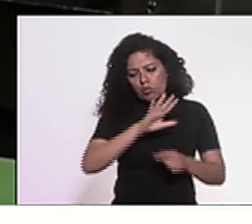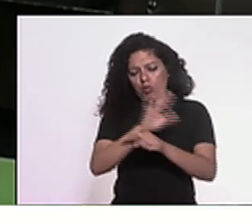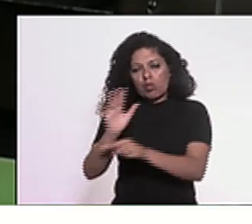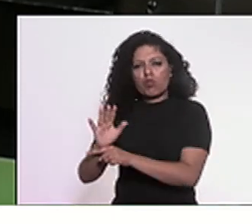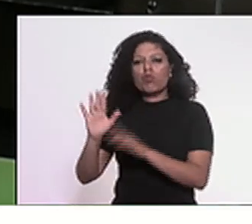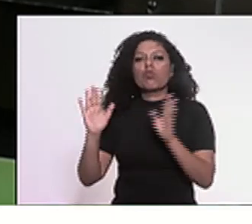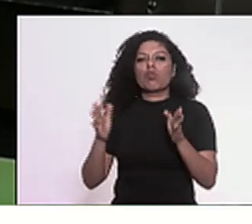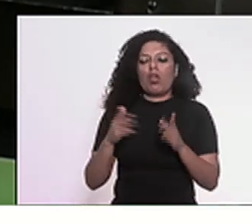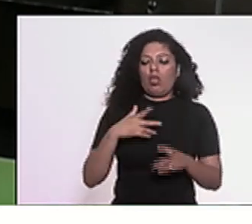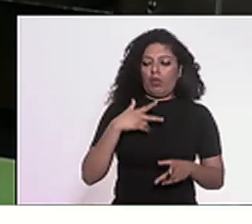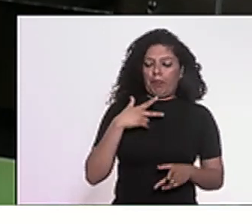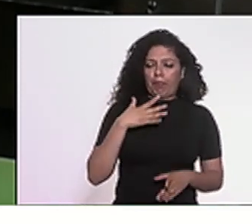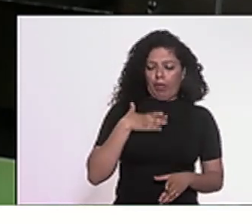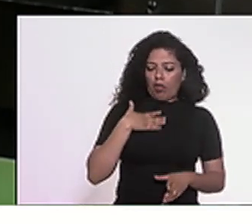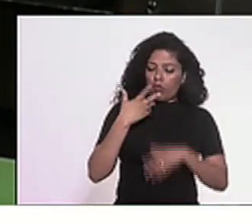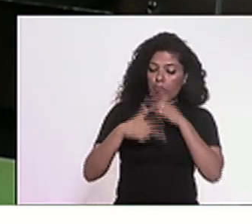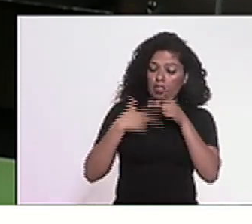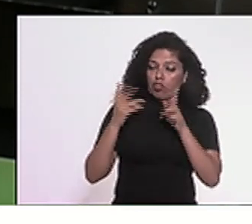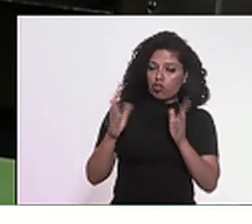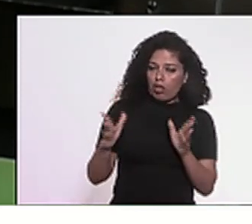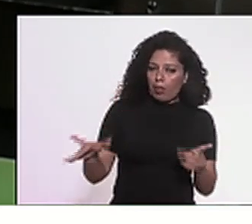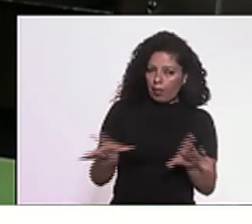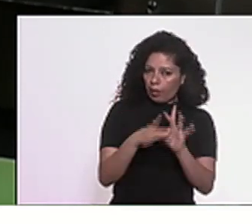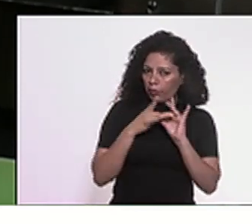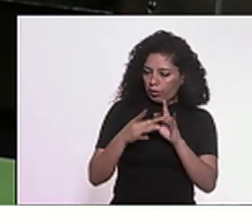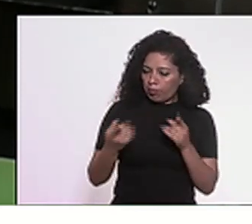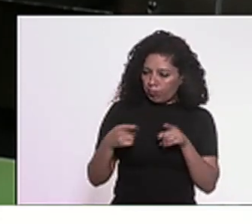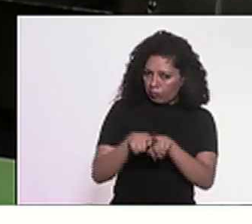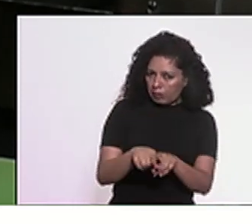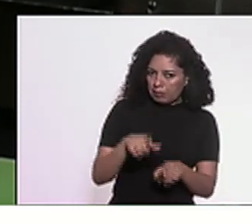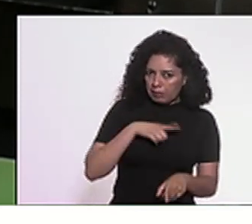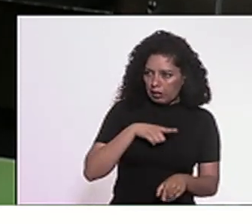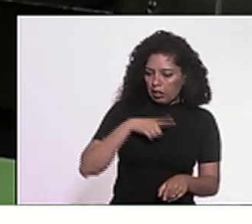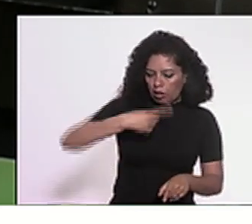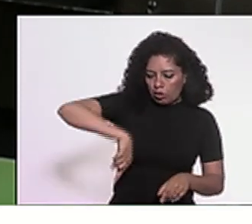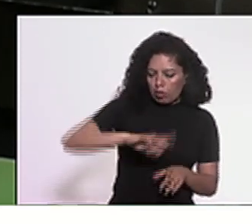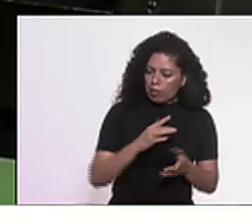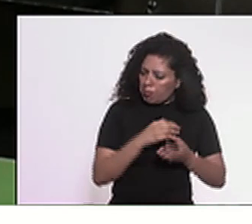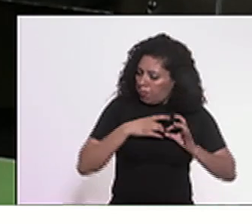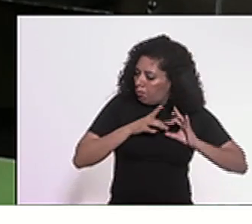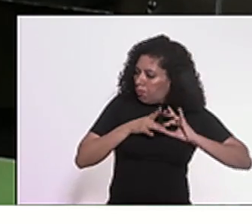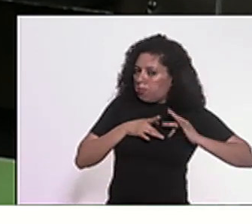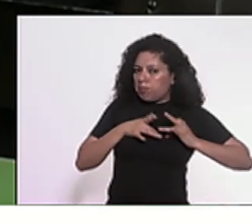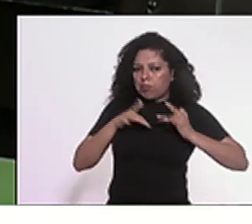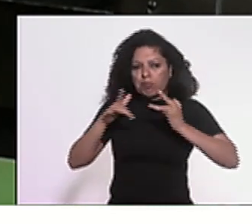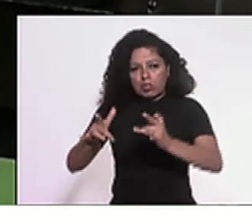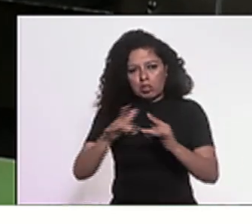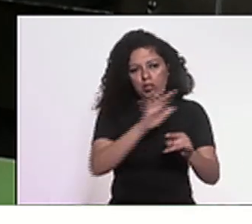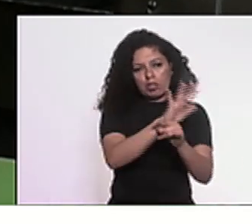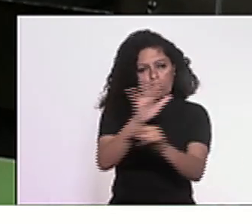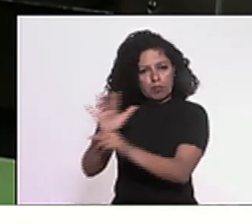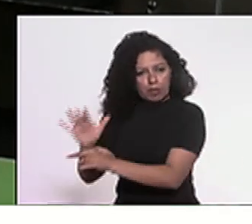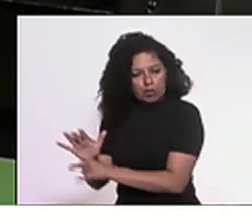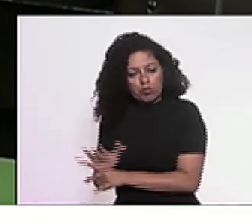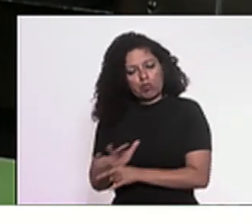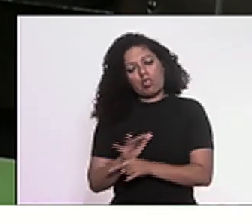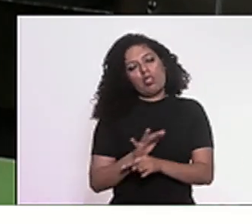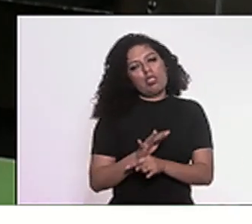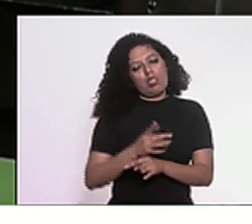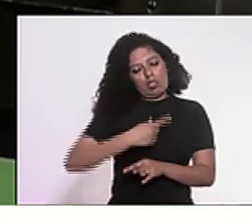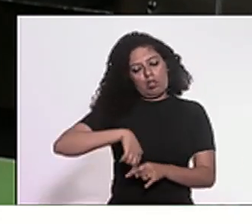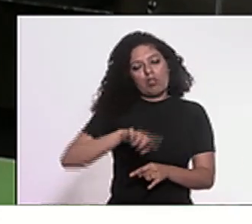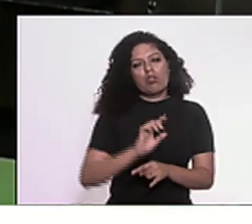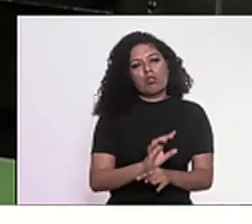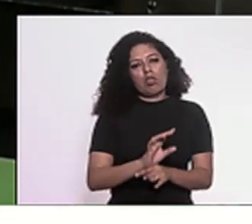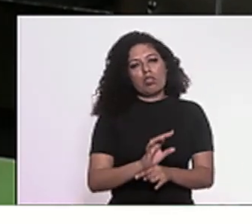da parceria, nesse sentido, nossa subsecretaria está à disposição, nós estamos prontos para ajudar e